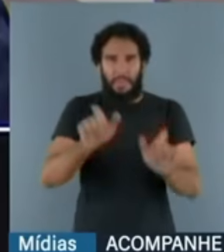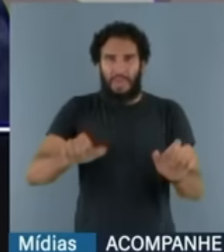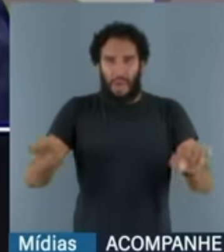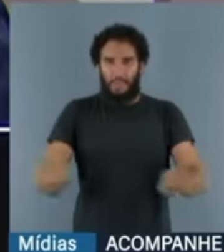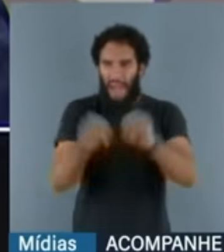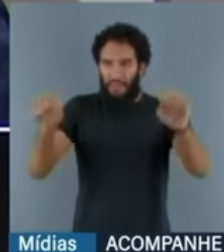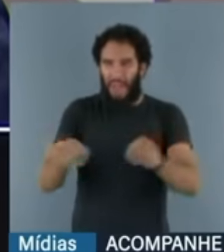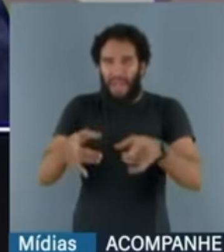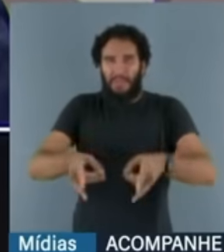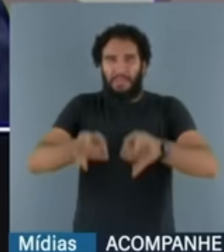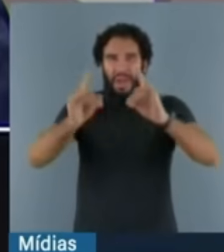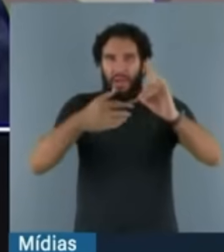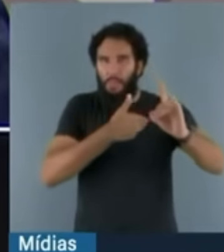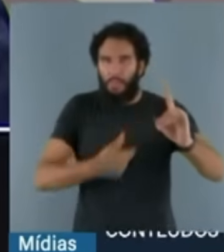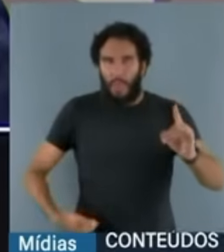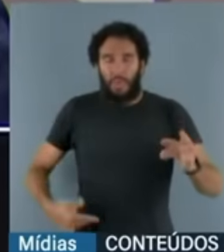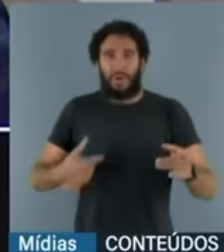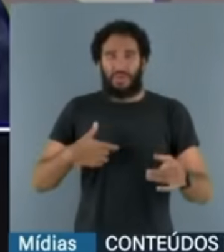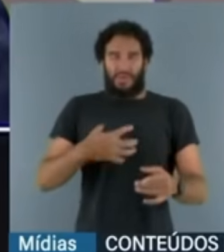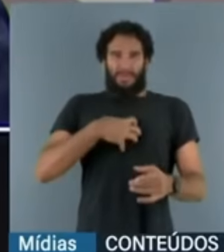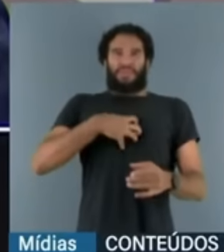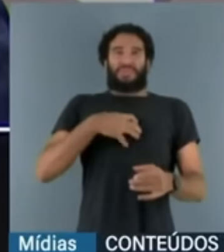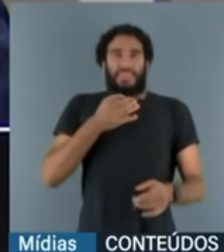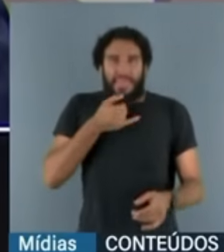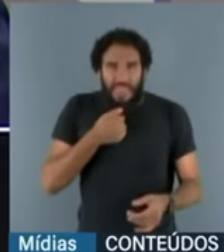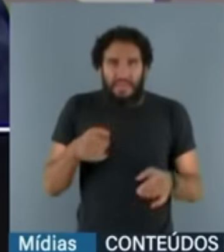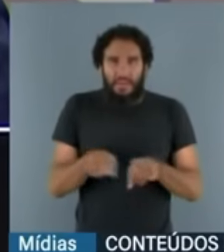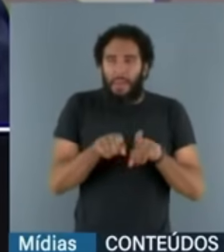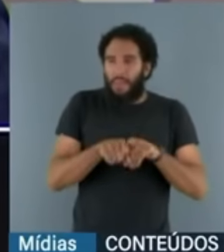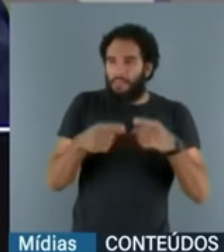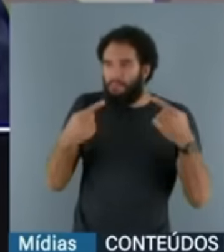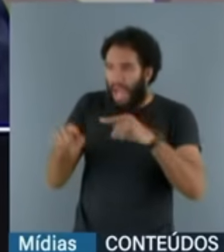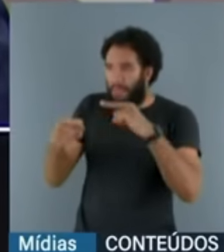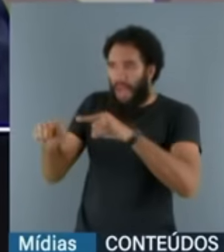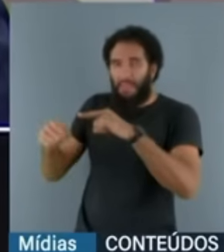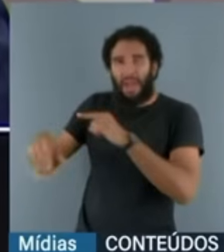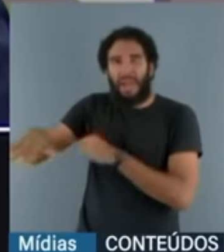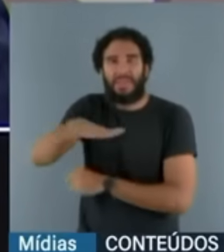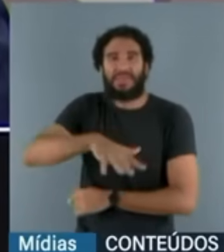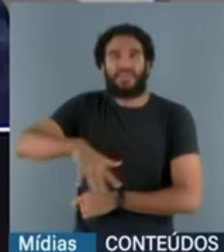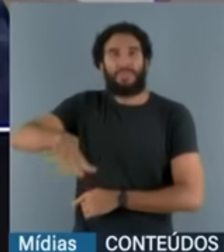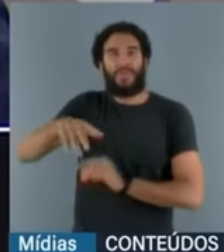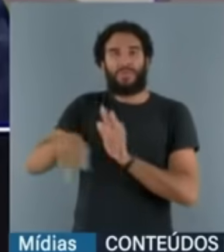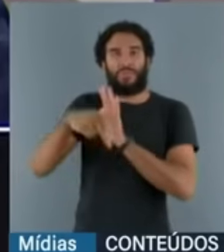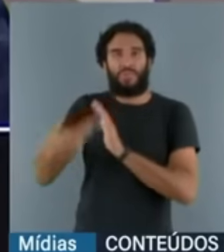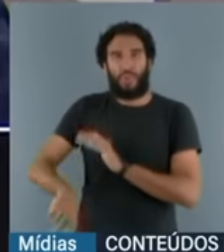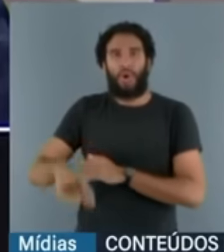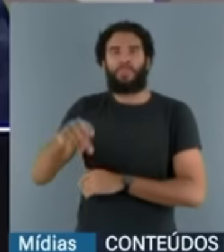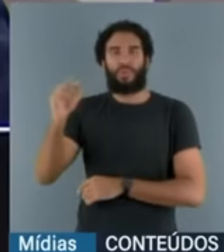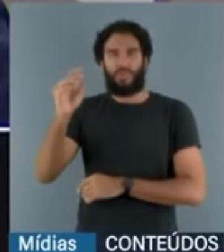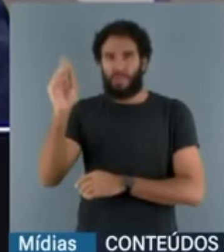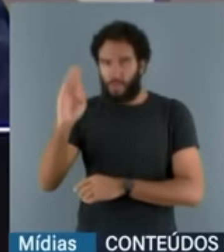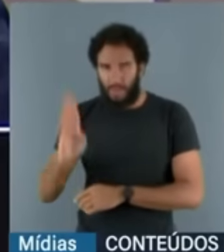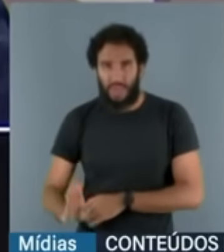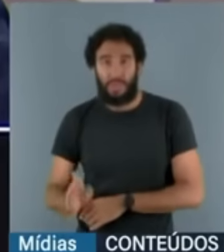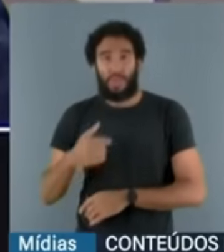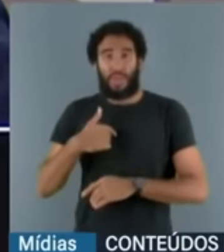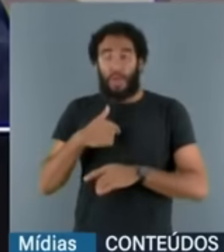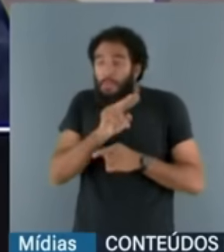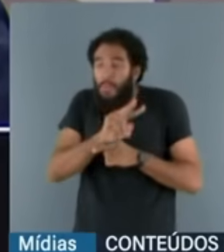depredando prédios públicos, patrimônios históricos e atacando as instituições do nosso país, que sempre protegi com muita